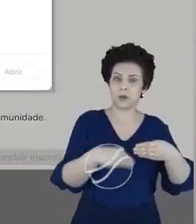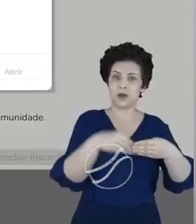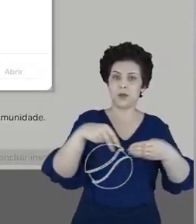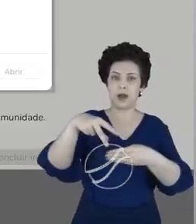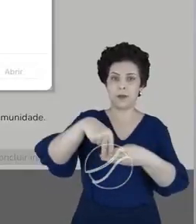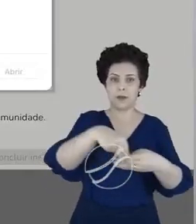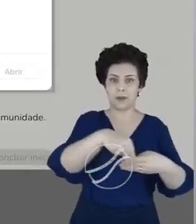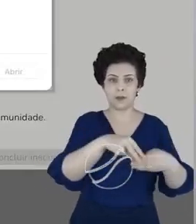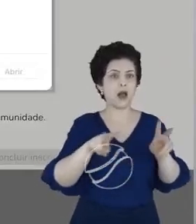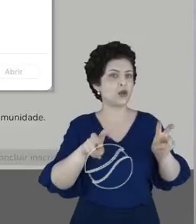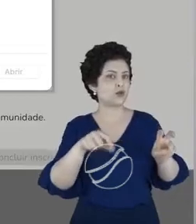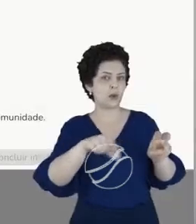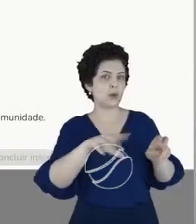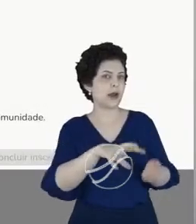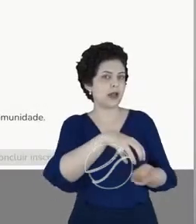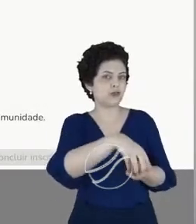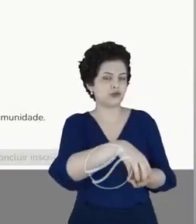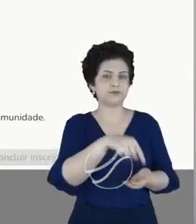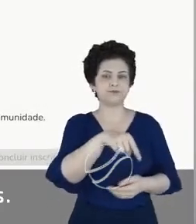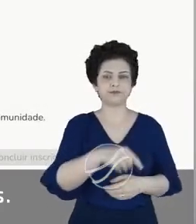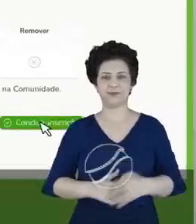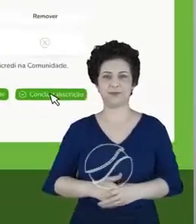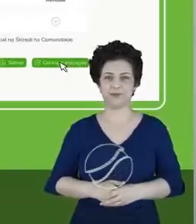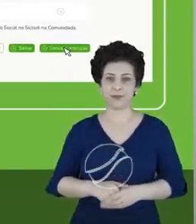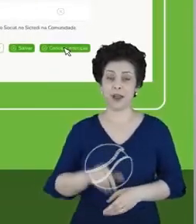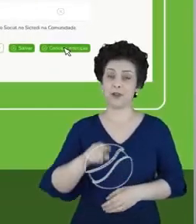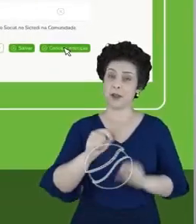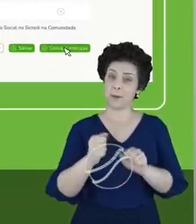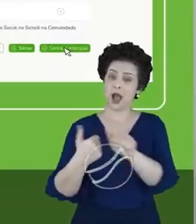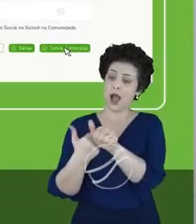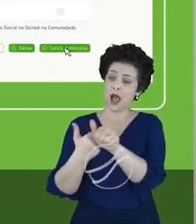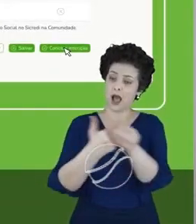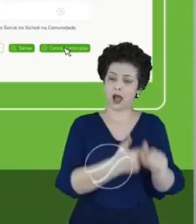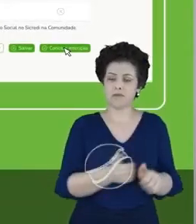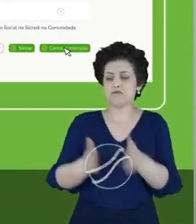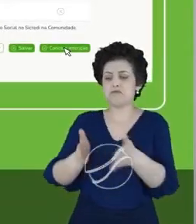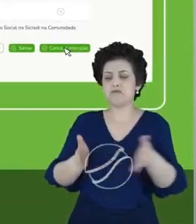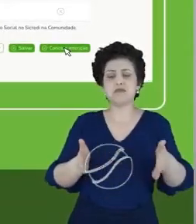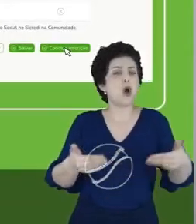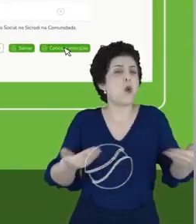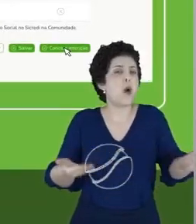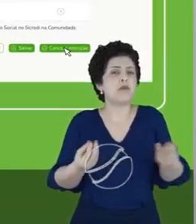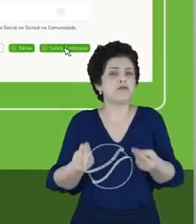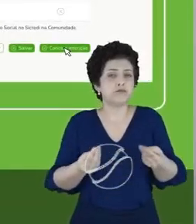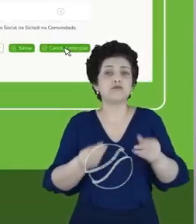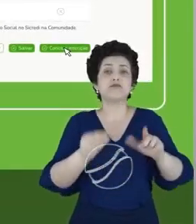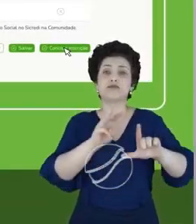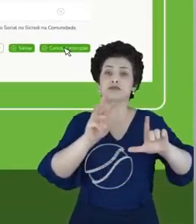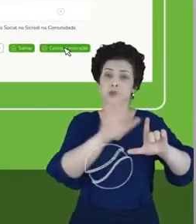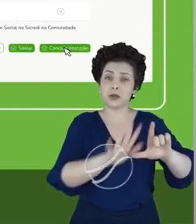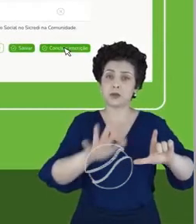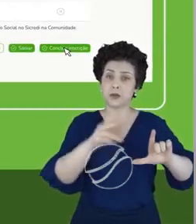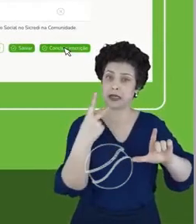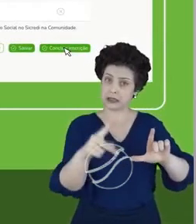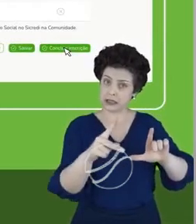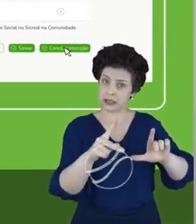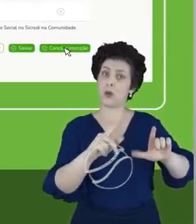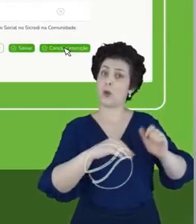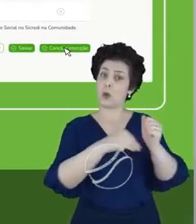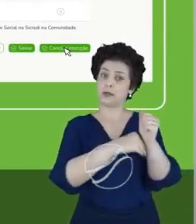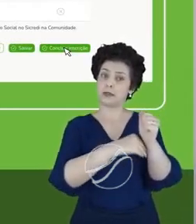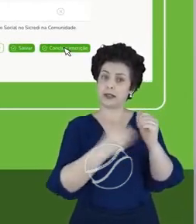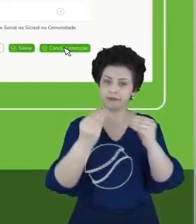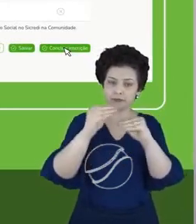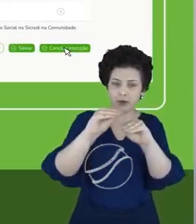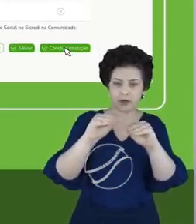a cooperativa é uma gestão financeira com produtos e serviços com as demais porém assistências diferenciais dentro